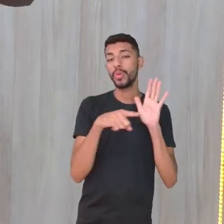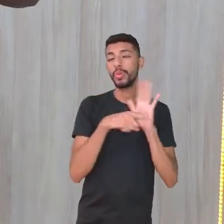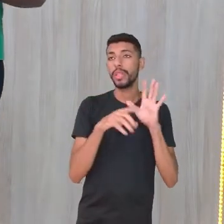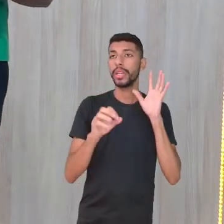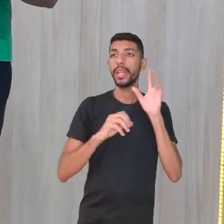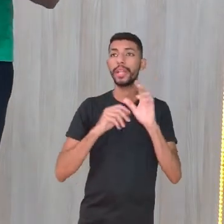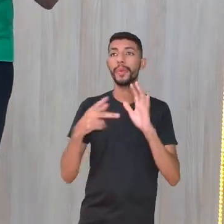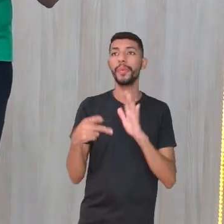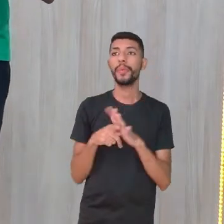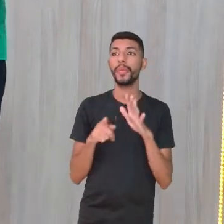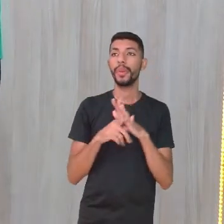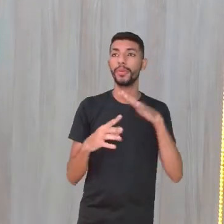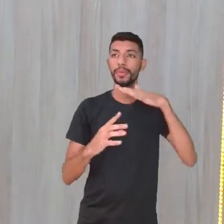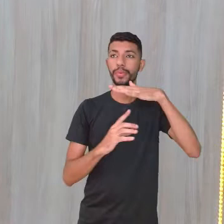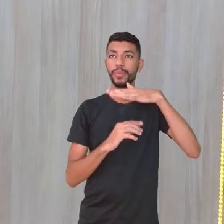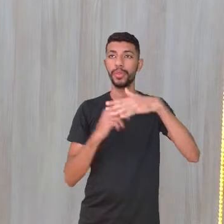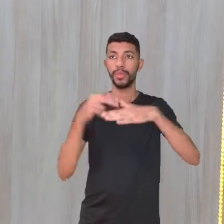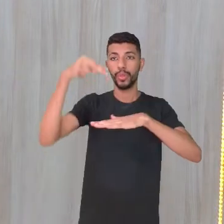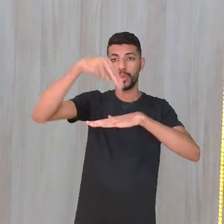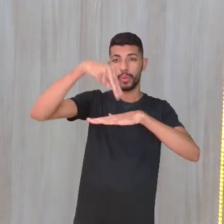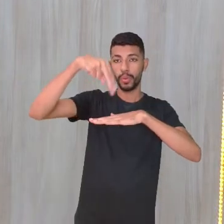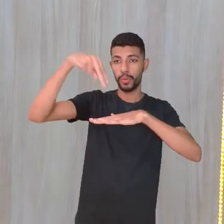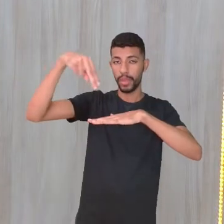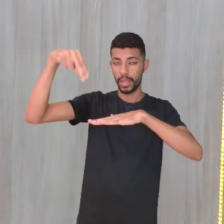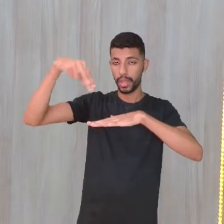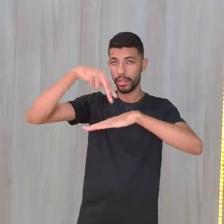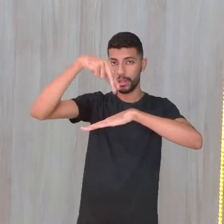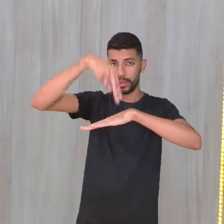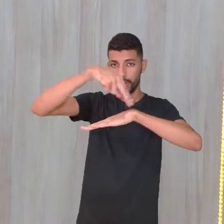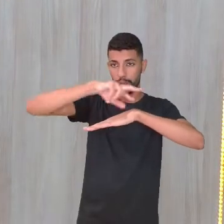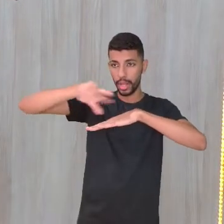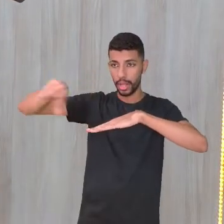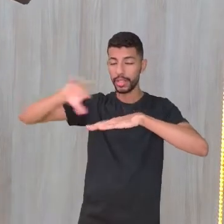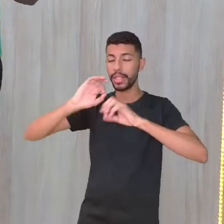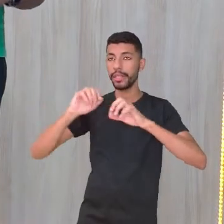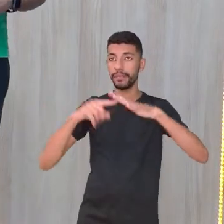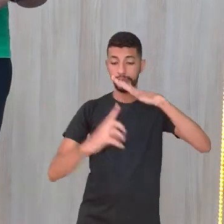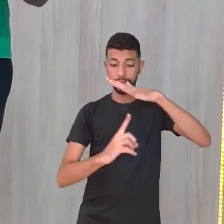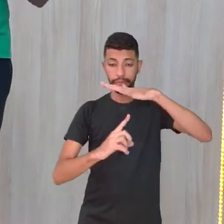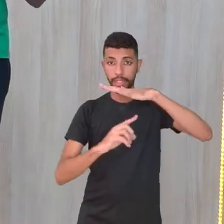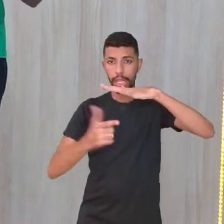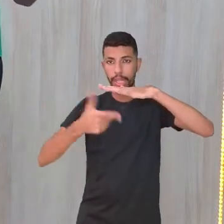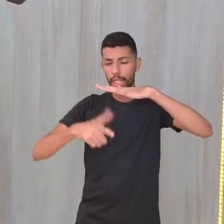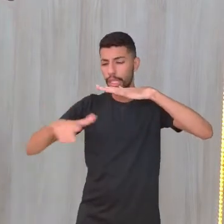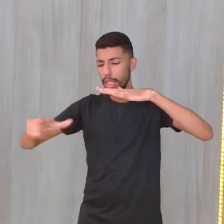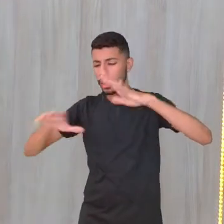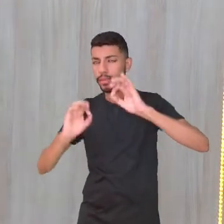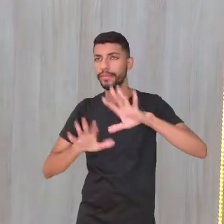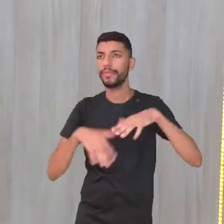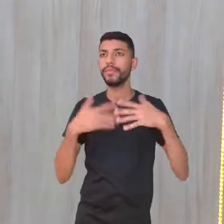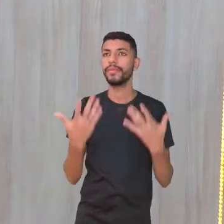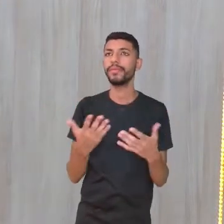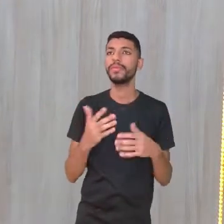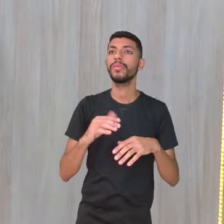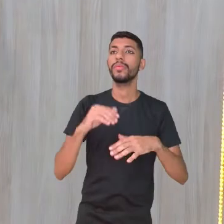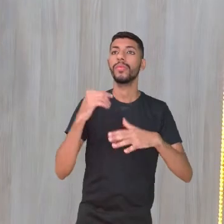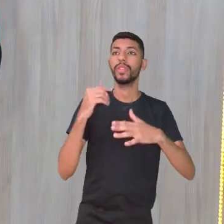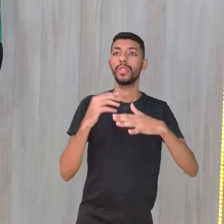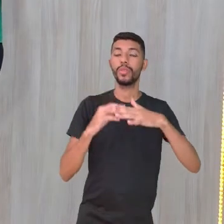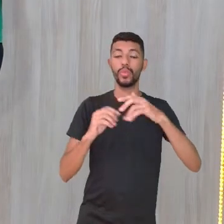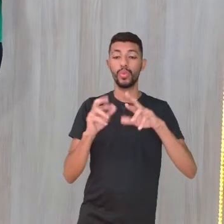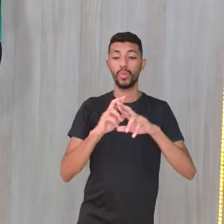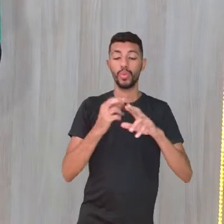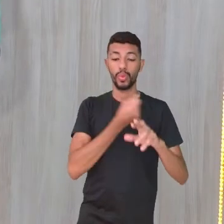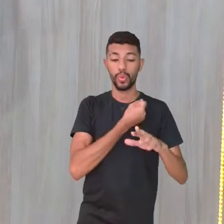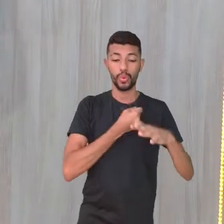numeradores e o denominador você vai repetir, certo? Quando os números dos denominadores lá forem